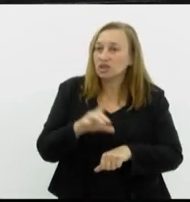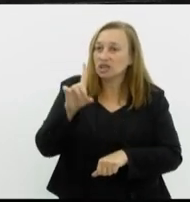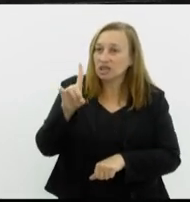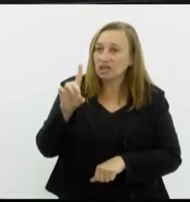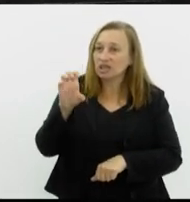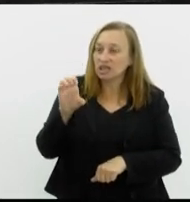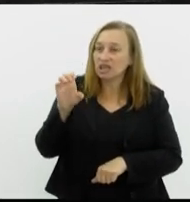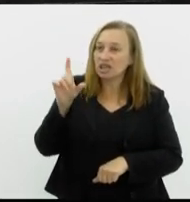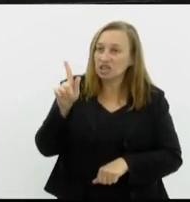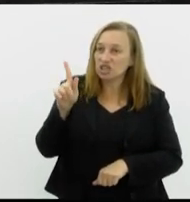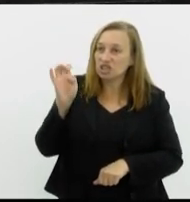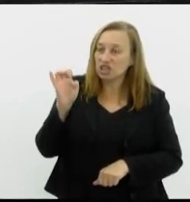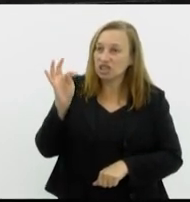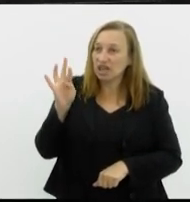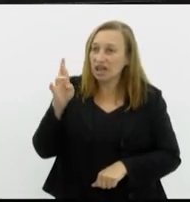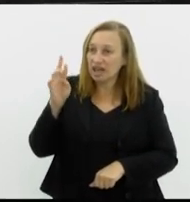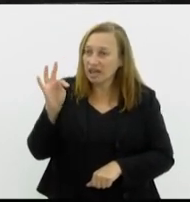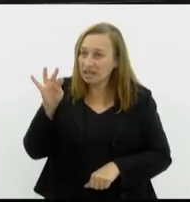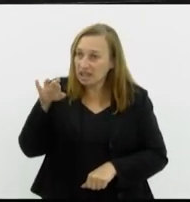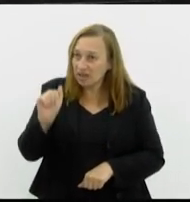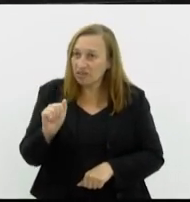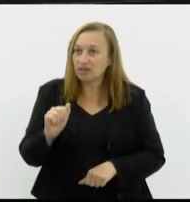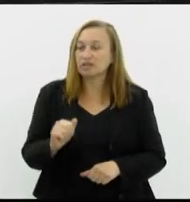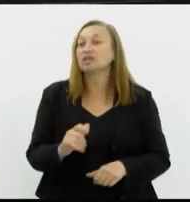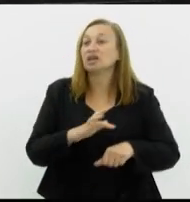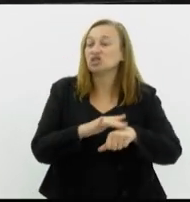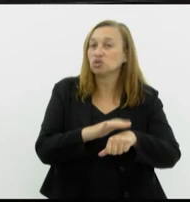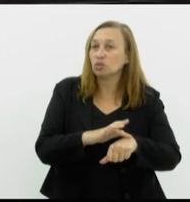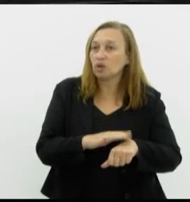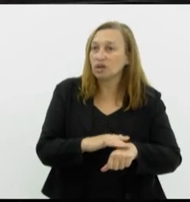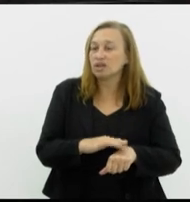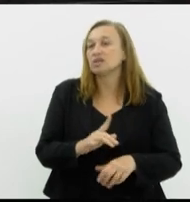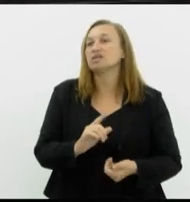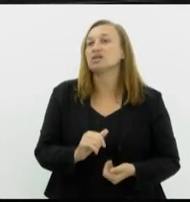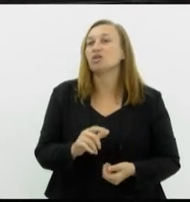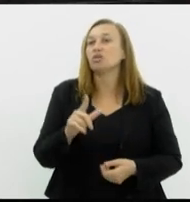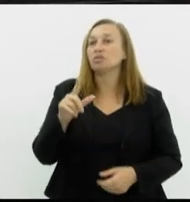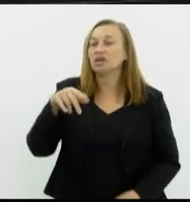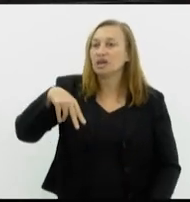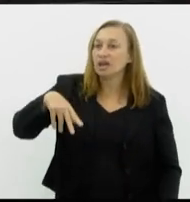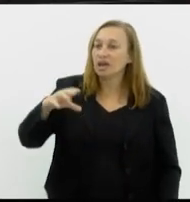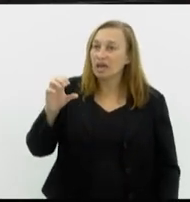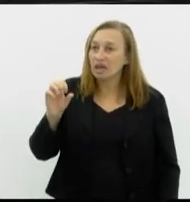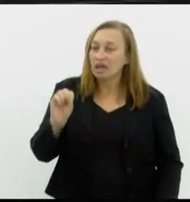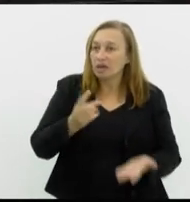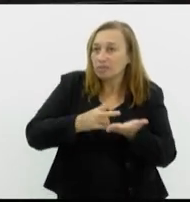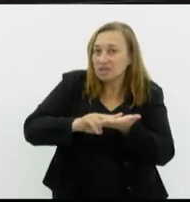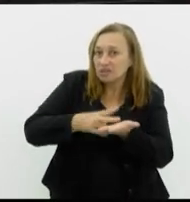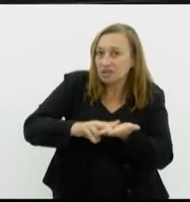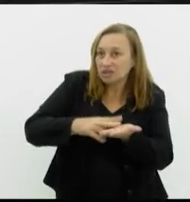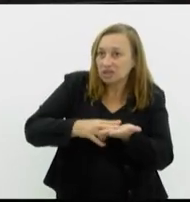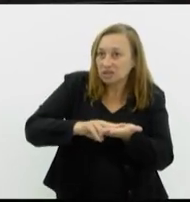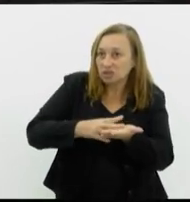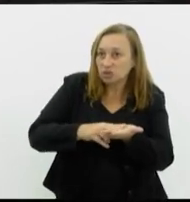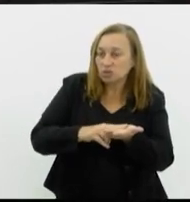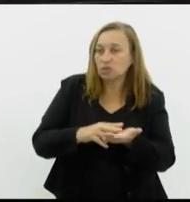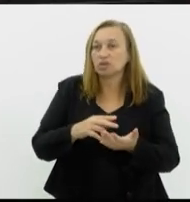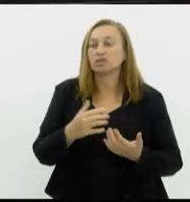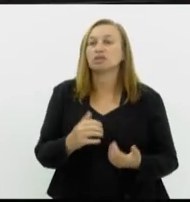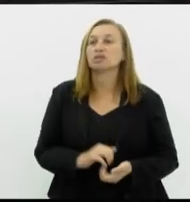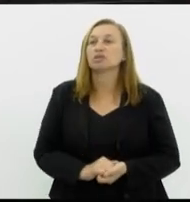degenerativas possuem. Portadores dessas doenças, como a esquizofrenia, epilepsia,